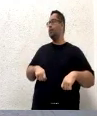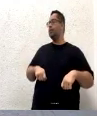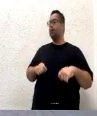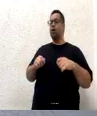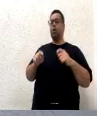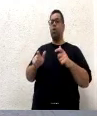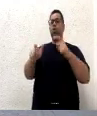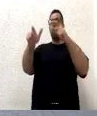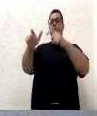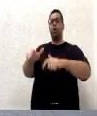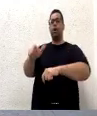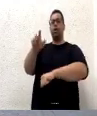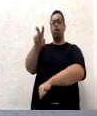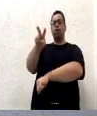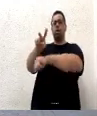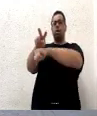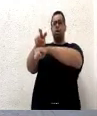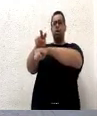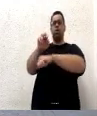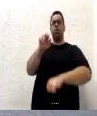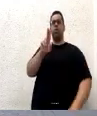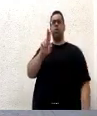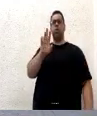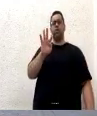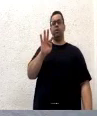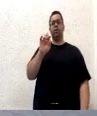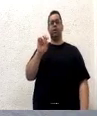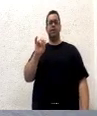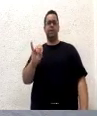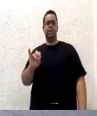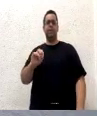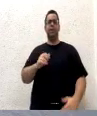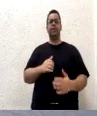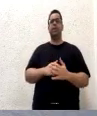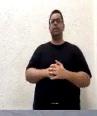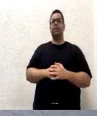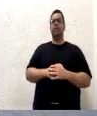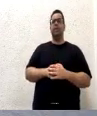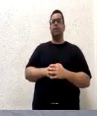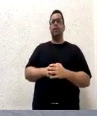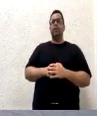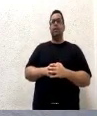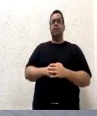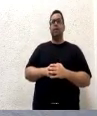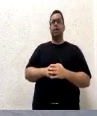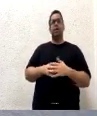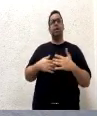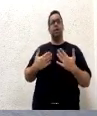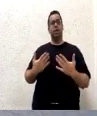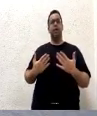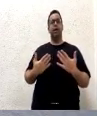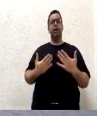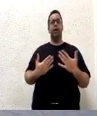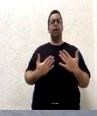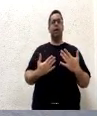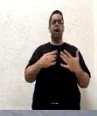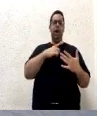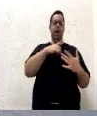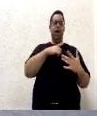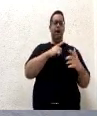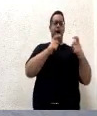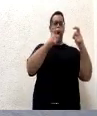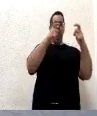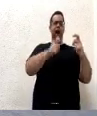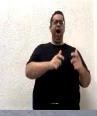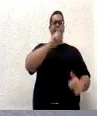específico, ou de leito UTI, ou de leito de retaguarda para UTI, Santa Casa ou humanitária. São esses